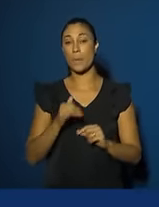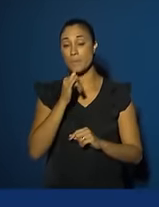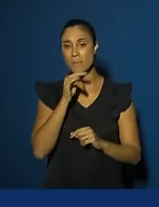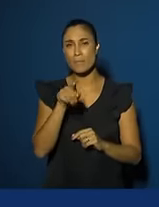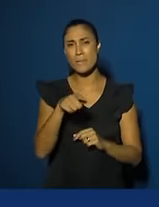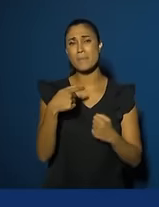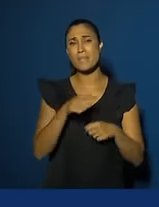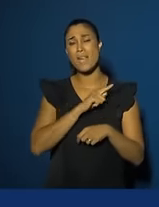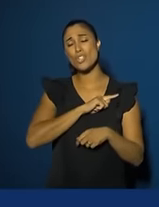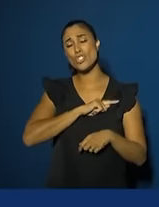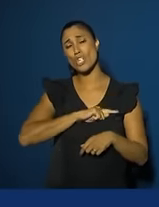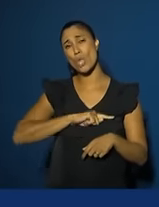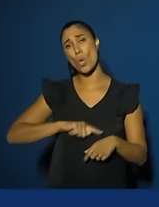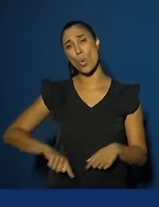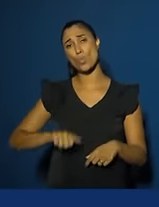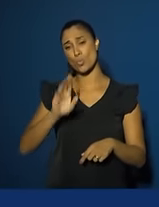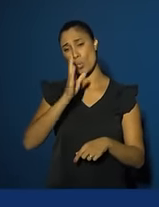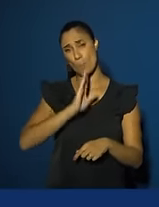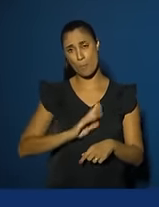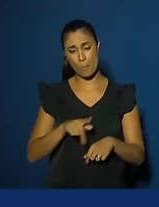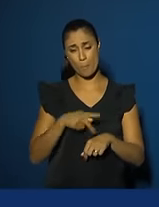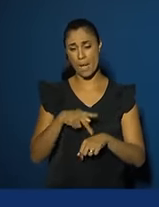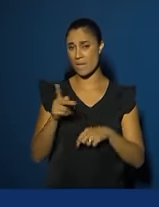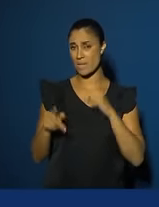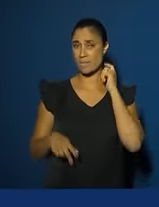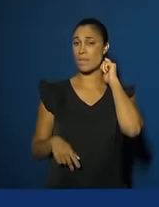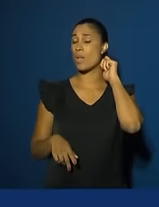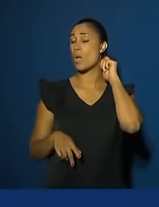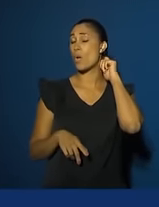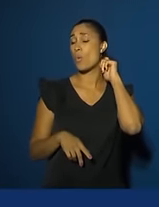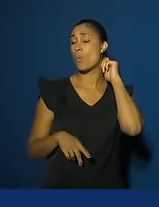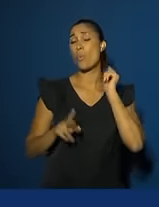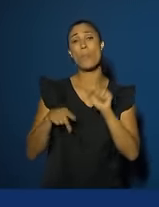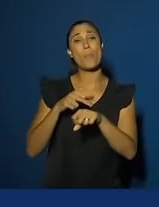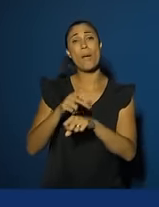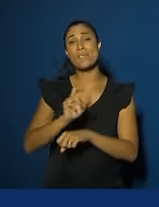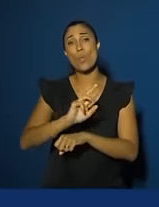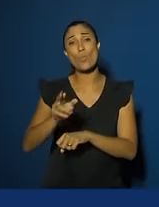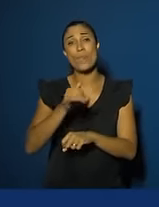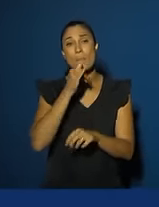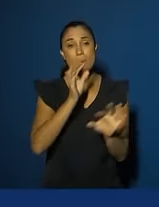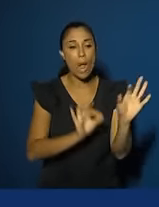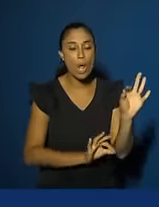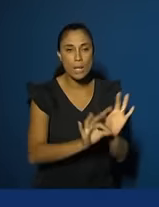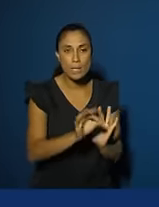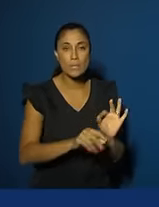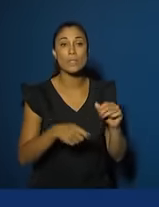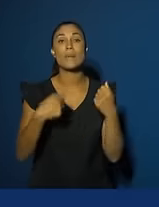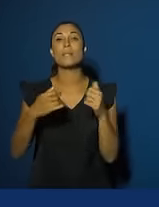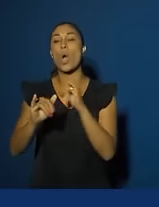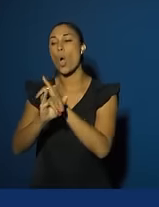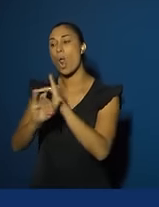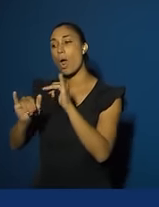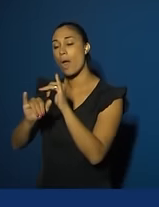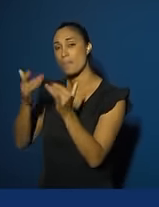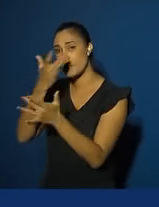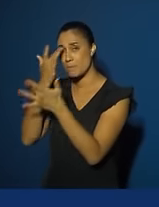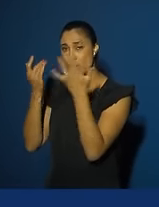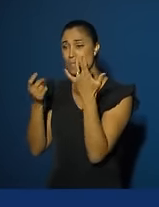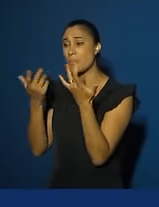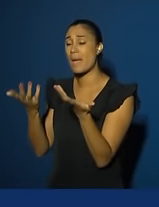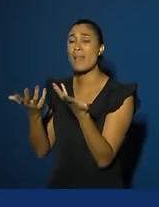precisa ter generosidade com o país o país não tá arrumado Então você precisa contar com as pessoas para as pessoas se